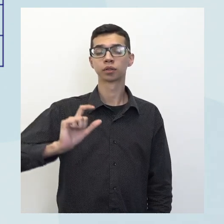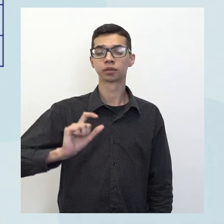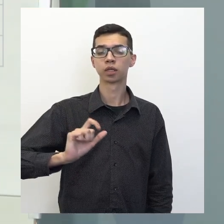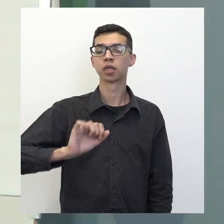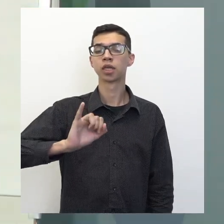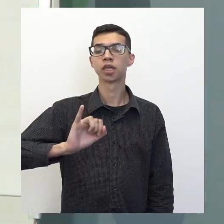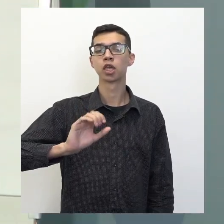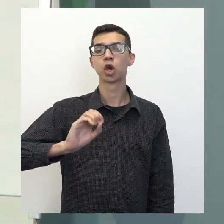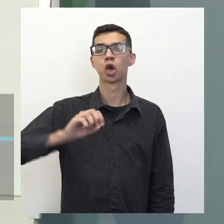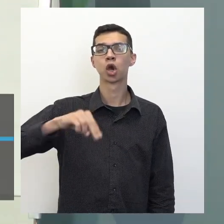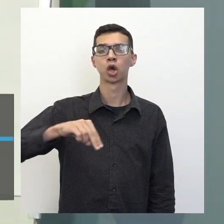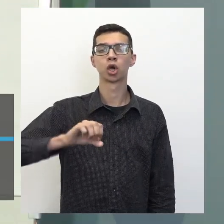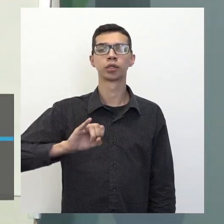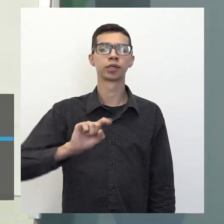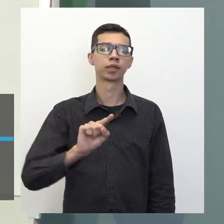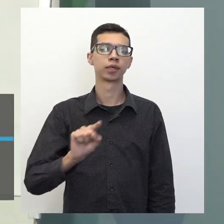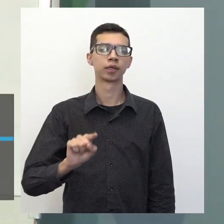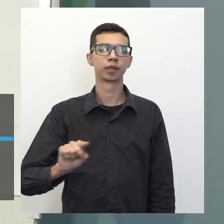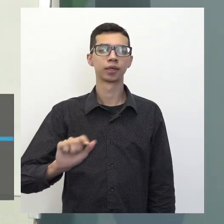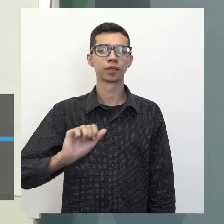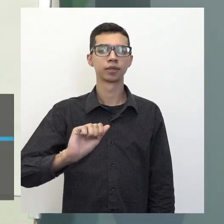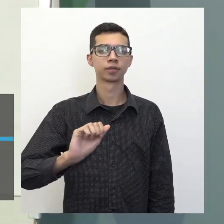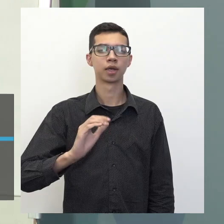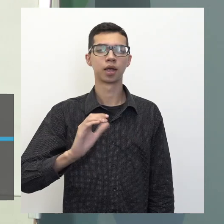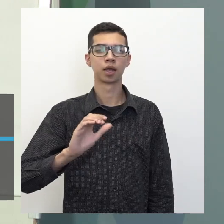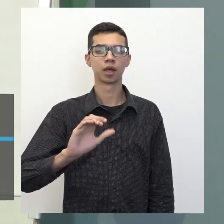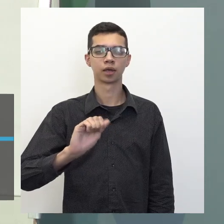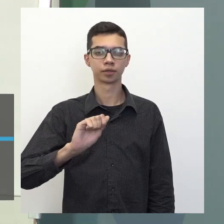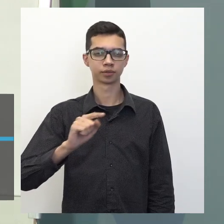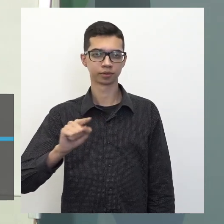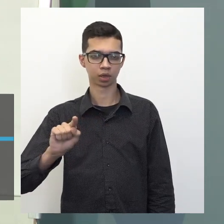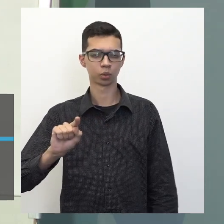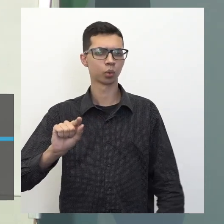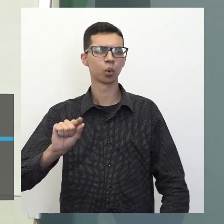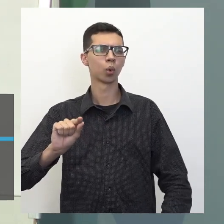lá, ó, vamos pôr o ácido 1. O ácido 1 vai ser,